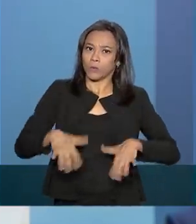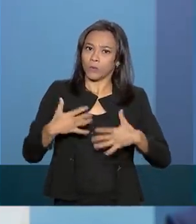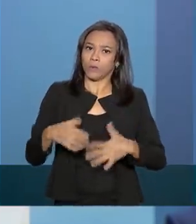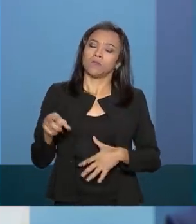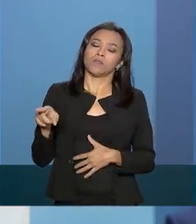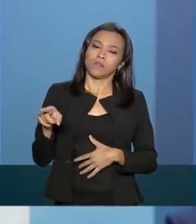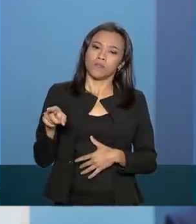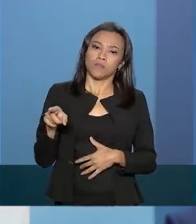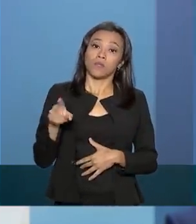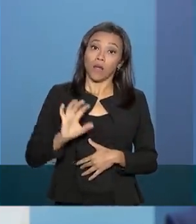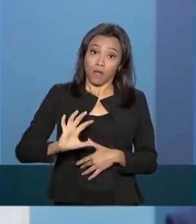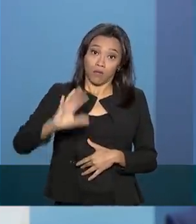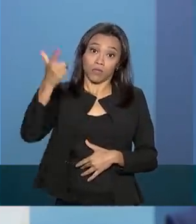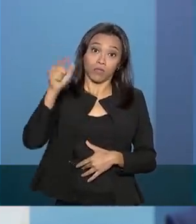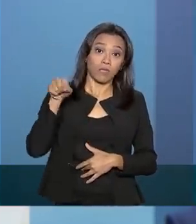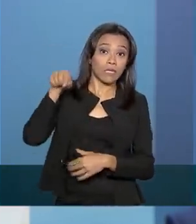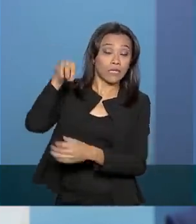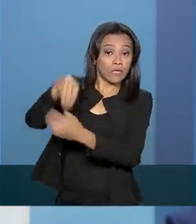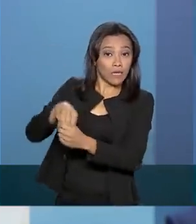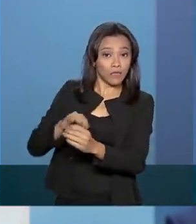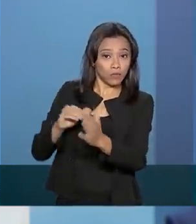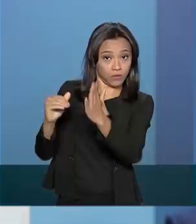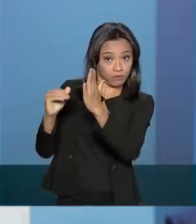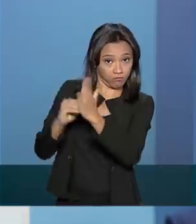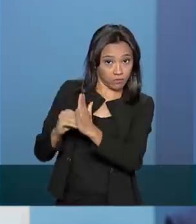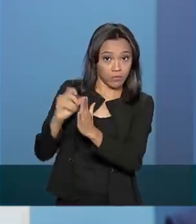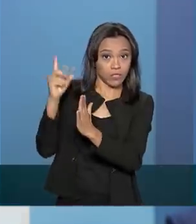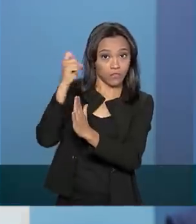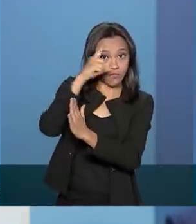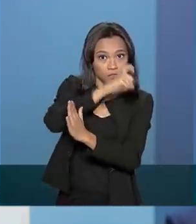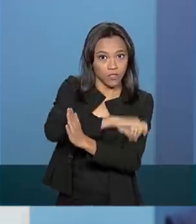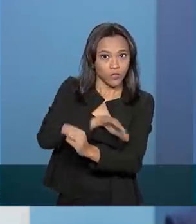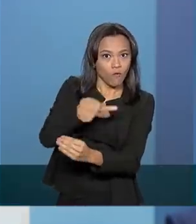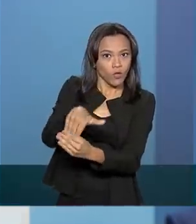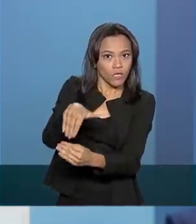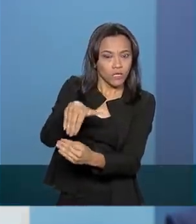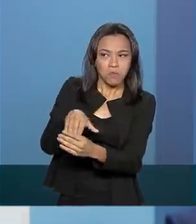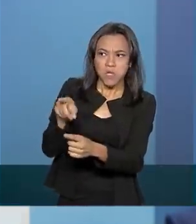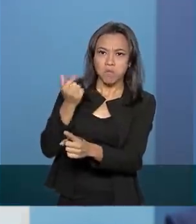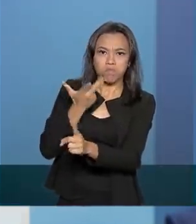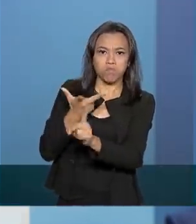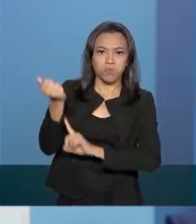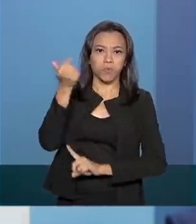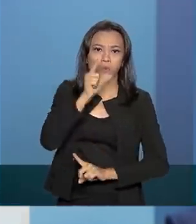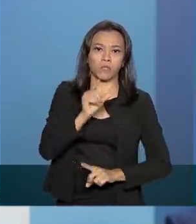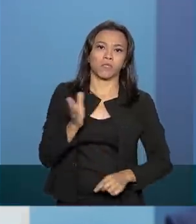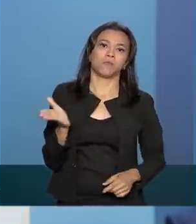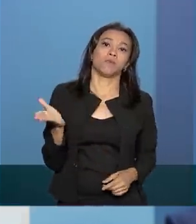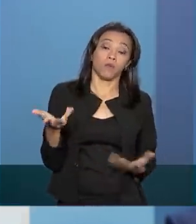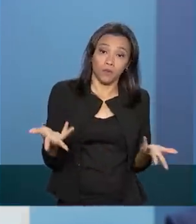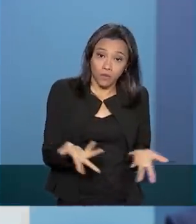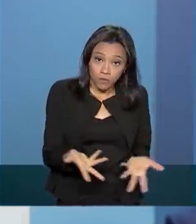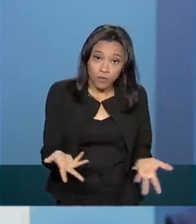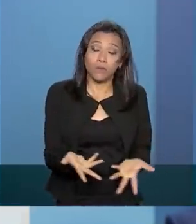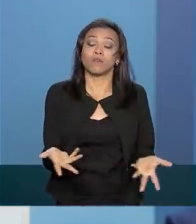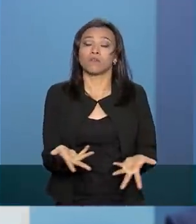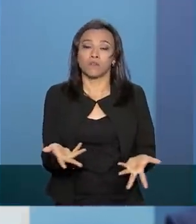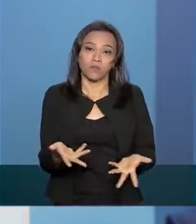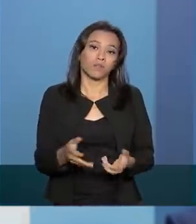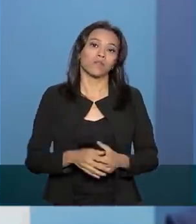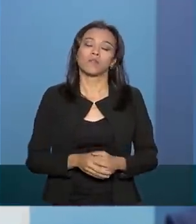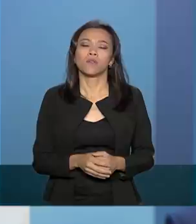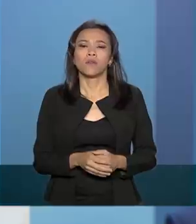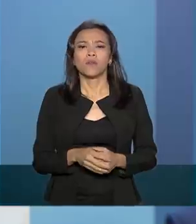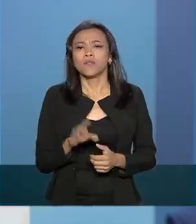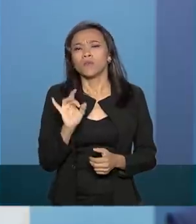que, no Senado, uma eleição dificílima, ele fosse o vencedor. E hoje em dia,